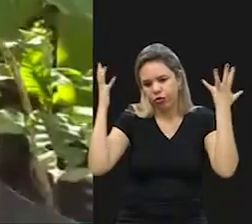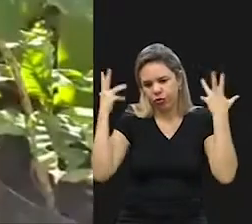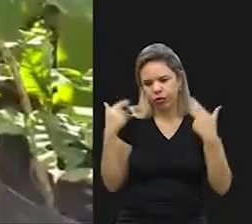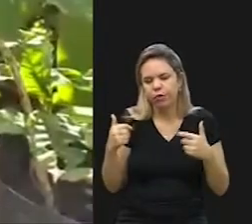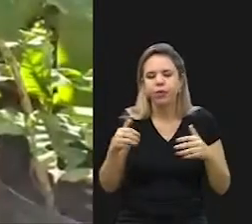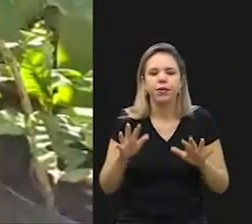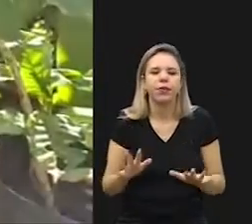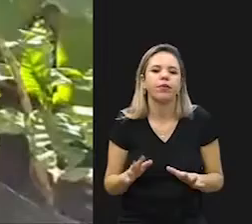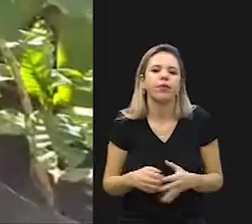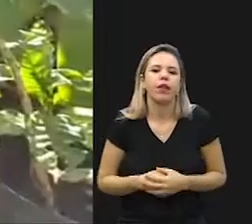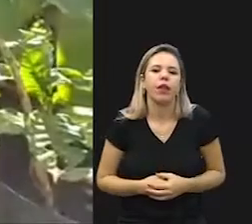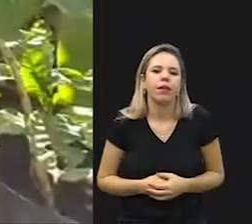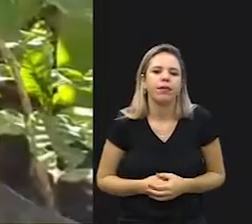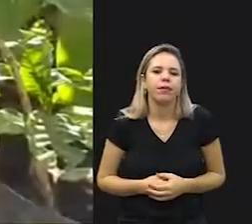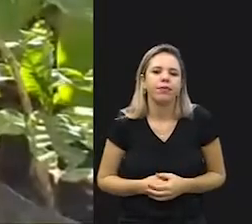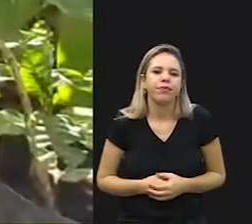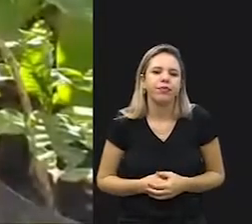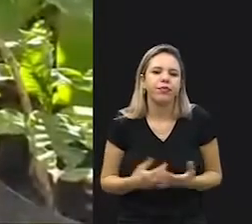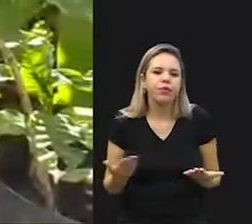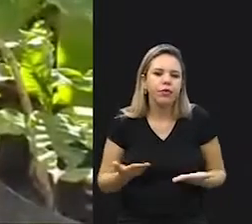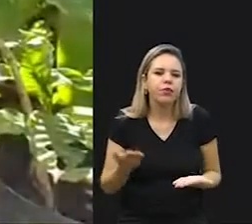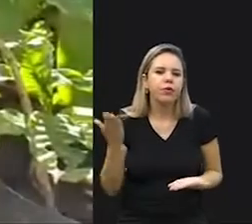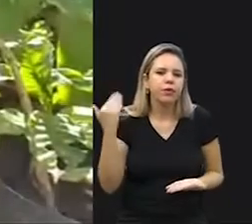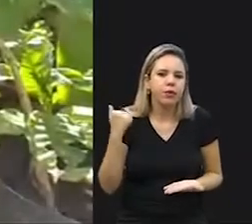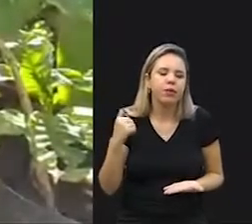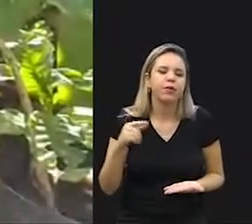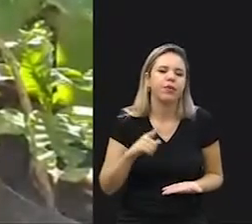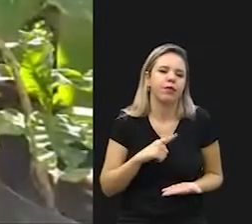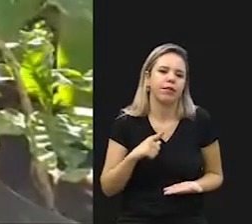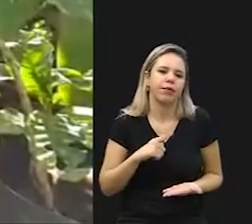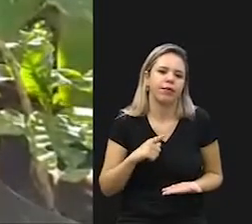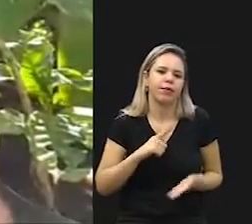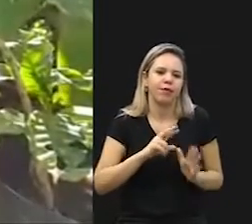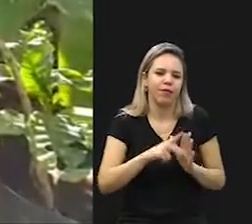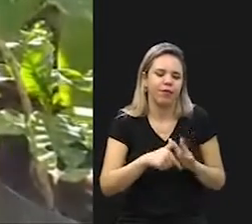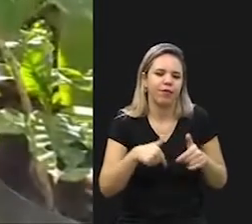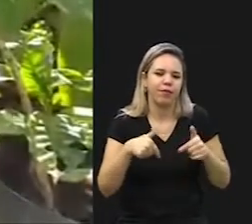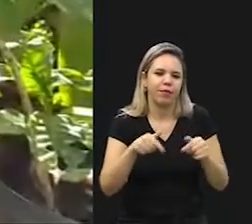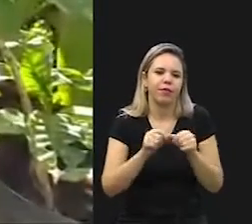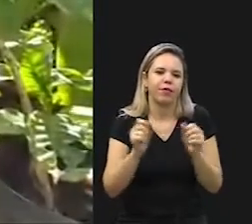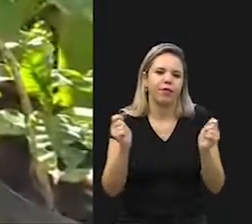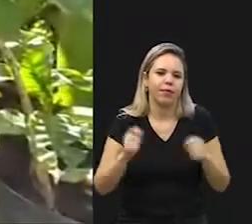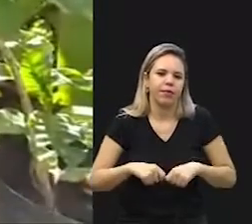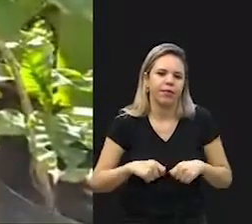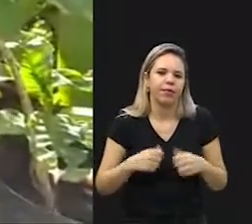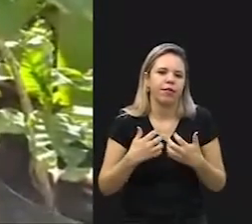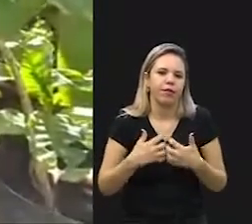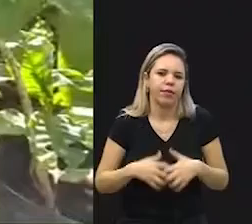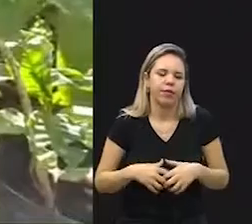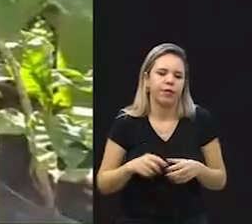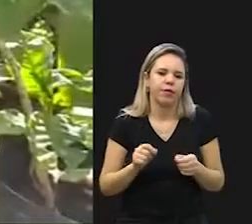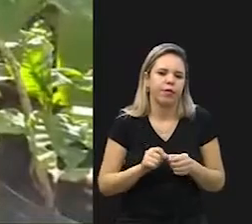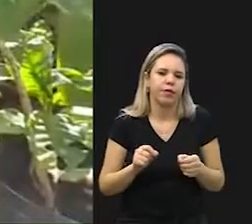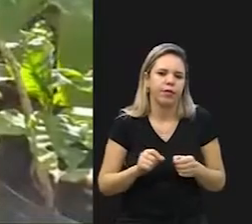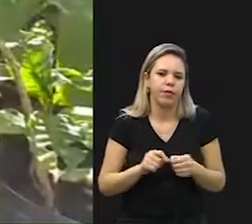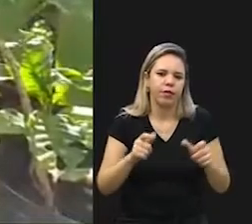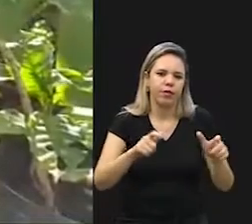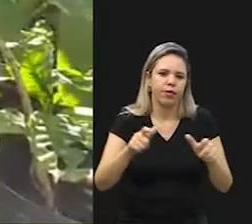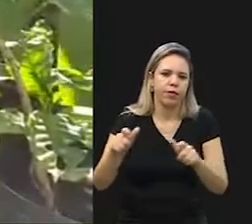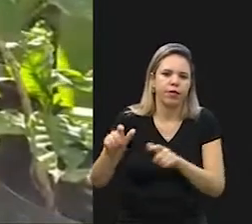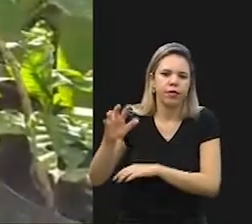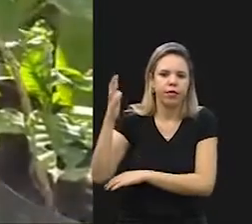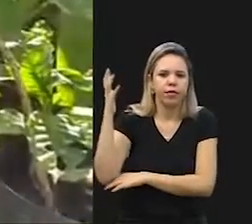muito considerado. Hoje a gente sabe que tem várias atividades que podem ser executadas nesses